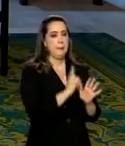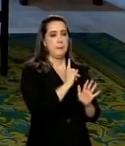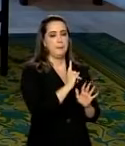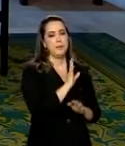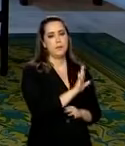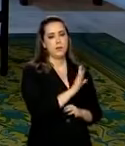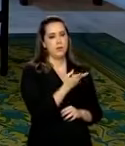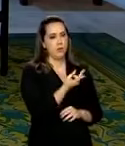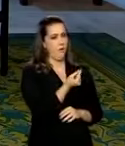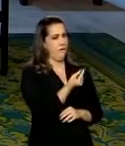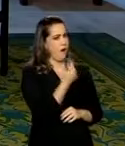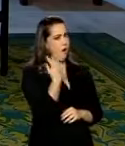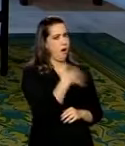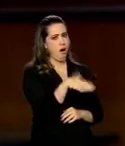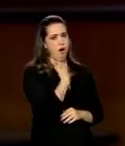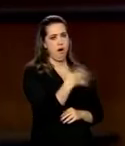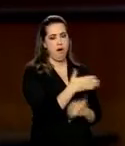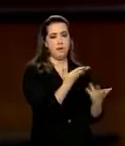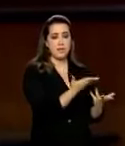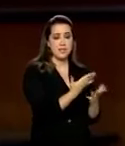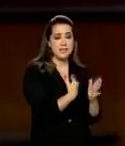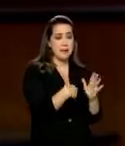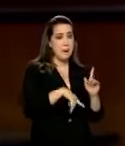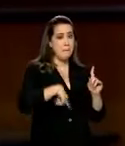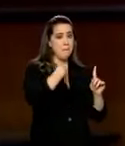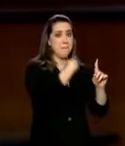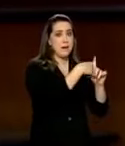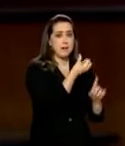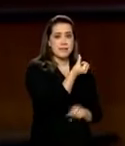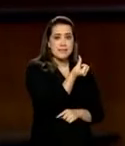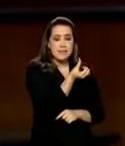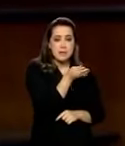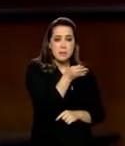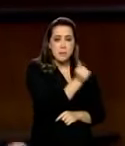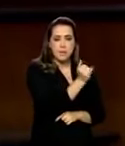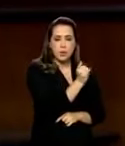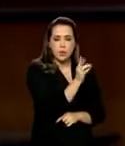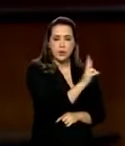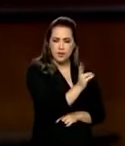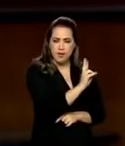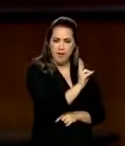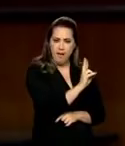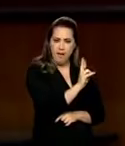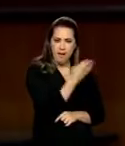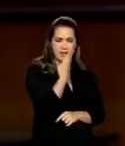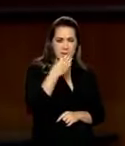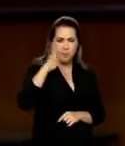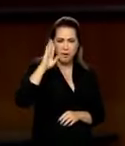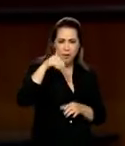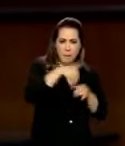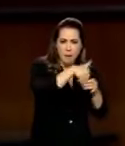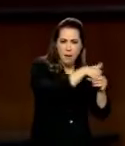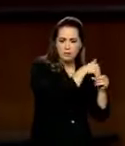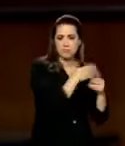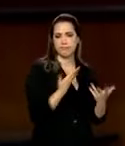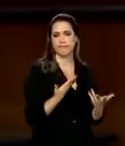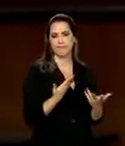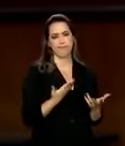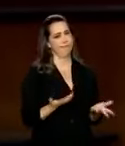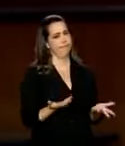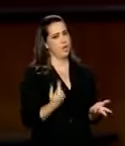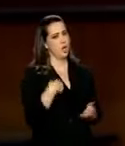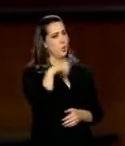valor é astronômico, mais 6 bilhões de reais para se fazer campanha eleitoral. Eu nunca gastei dinheiro em